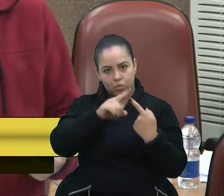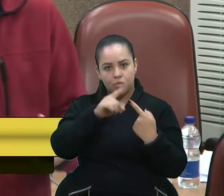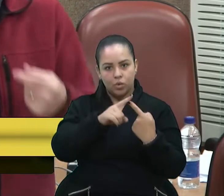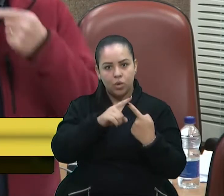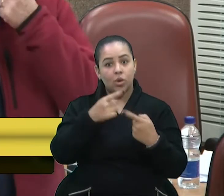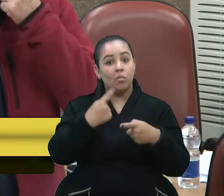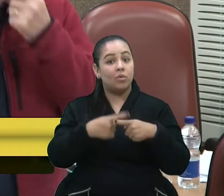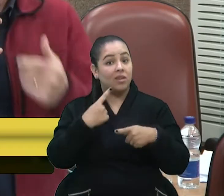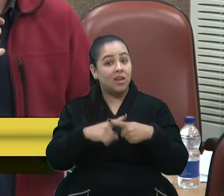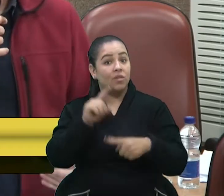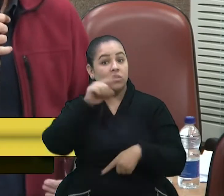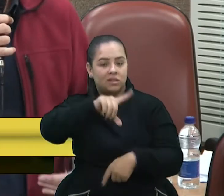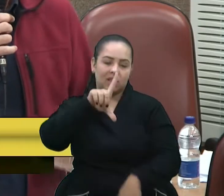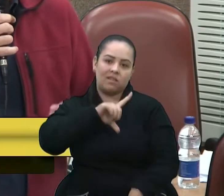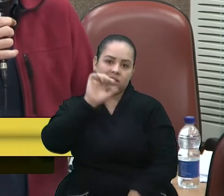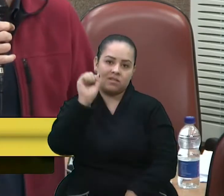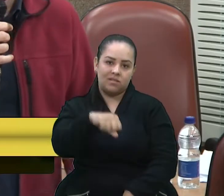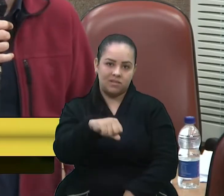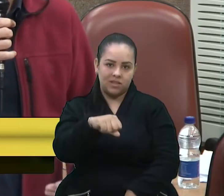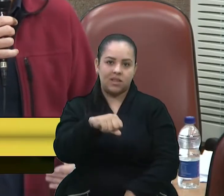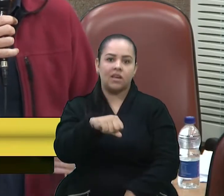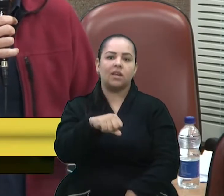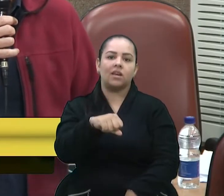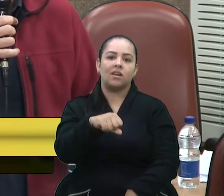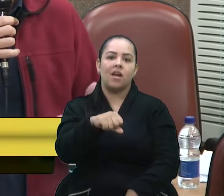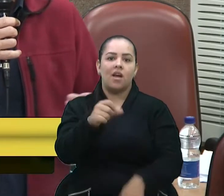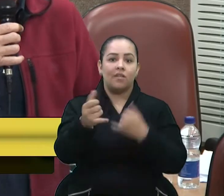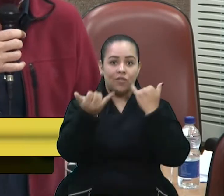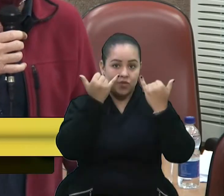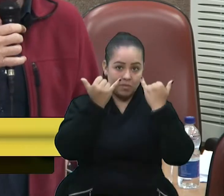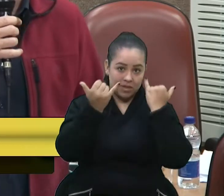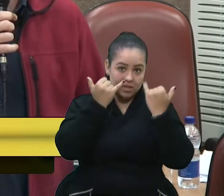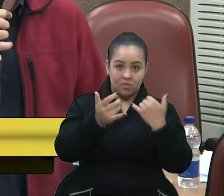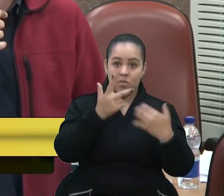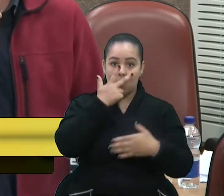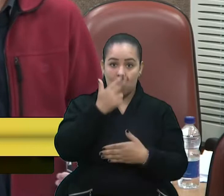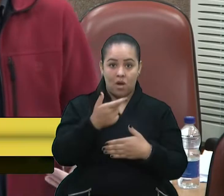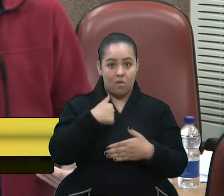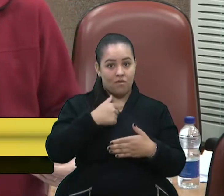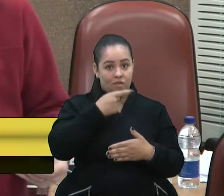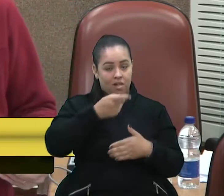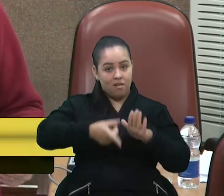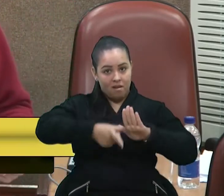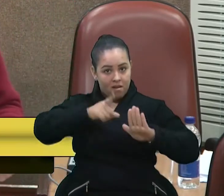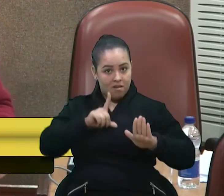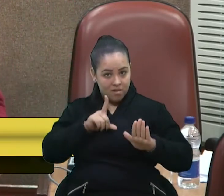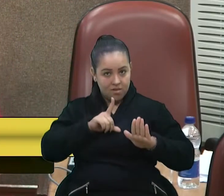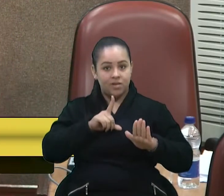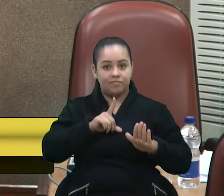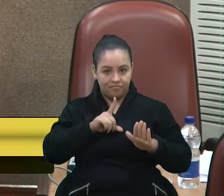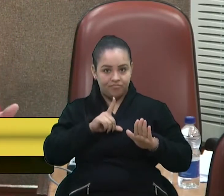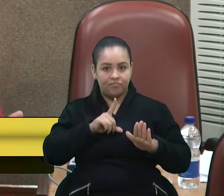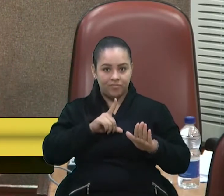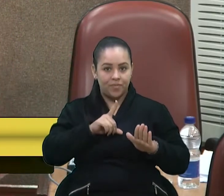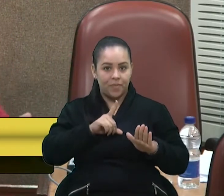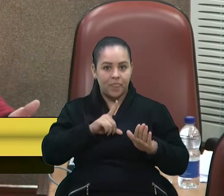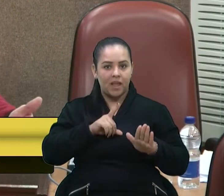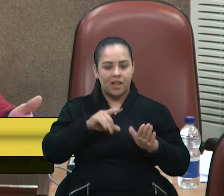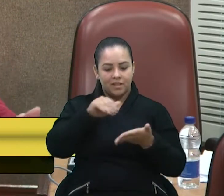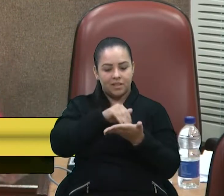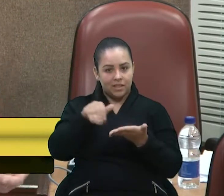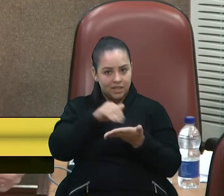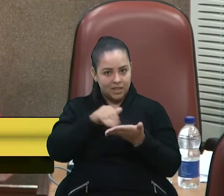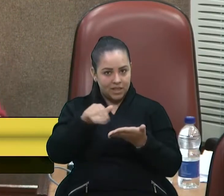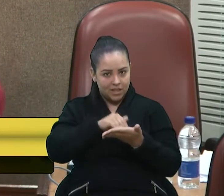Você teve, sim, a orientação, como já disse anteriormente, da secretária